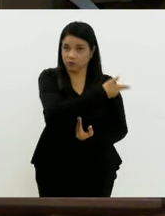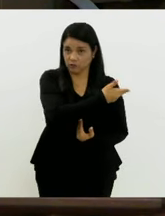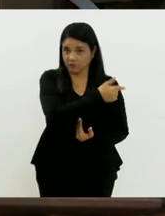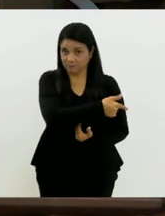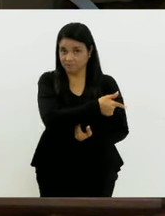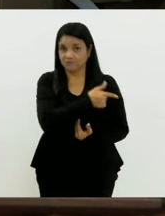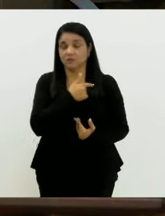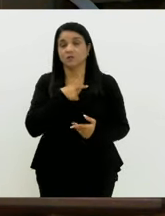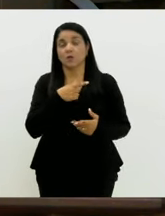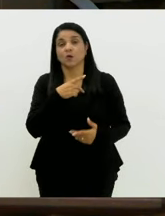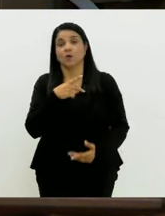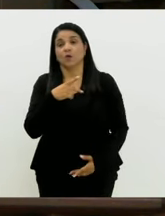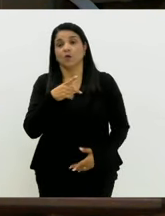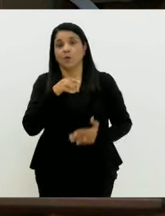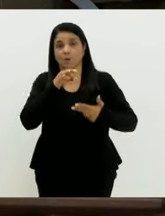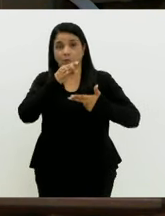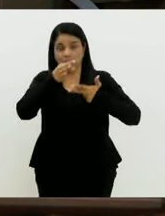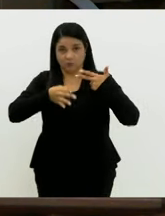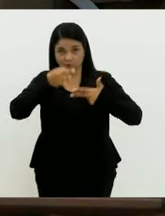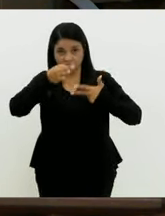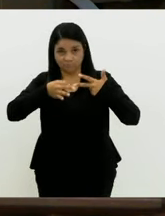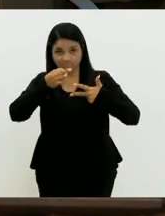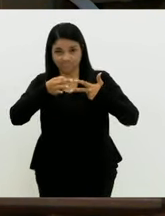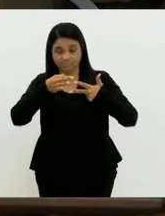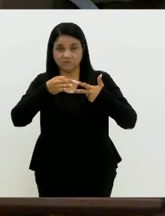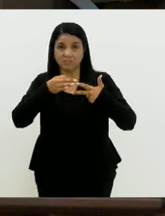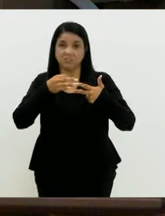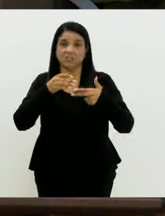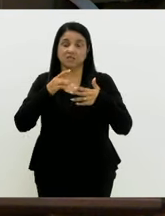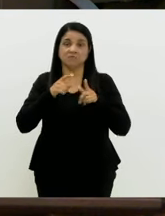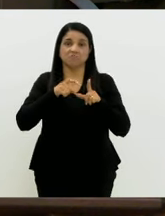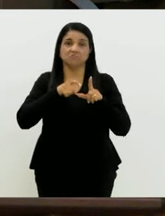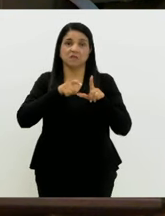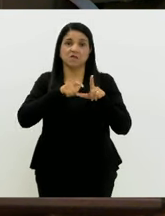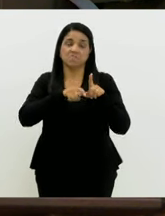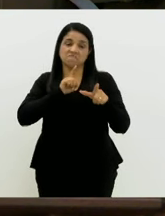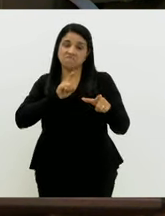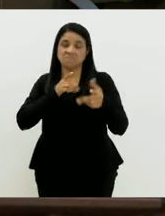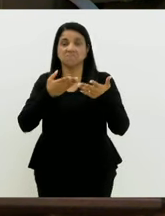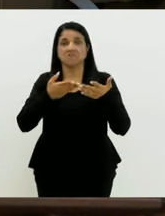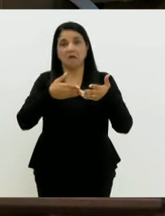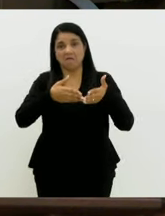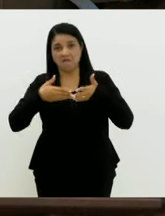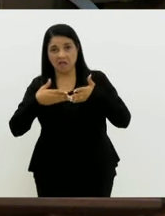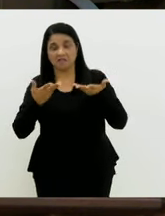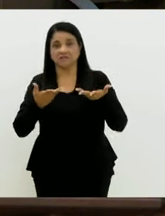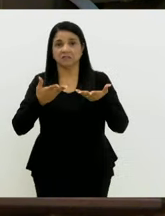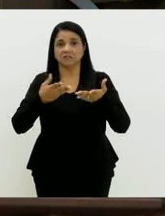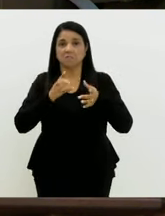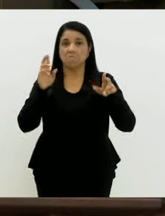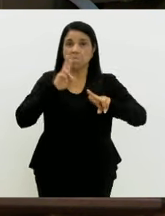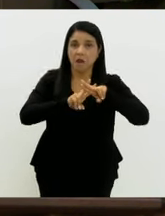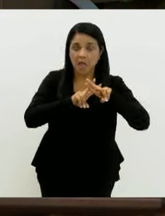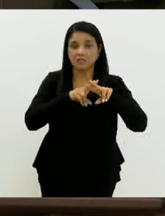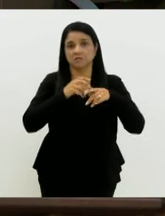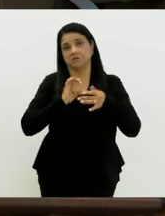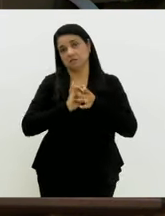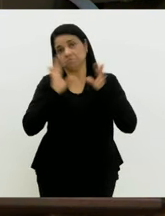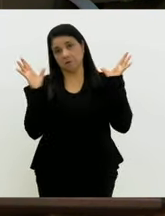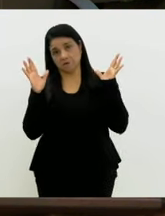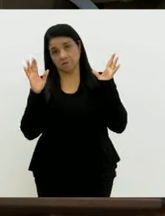Judiciário decidir se afasta, se prende, se não dá nada, se entende por absolver, e a nós,